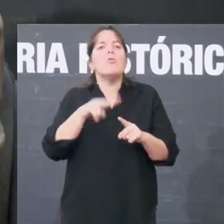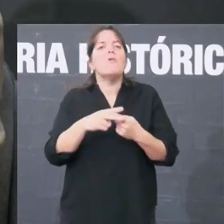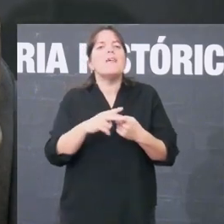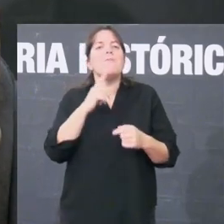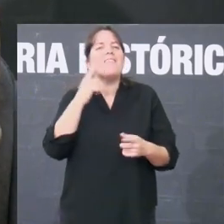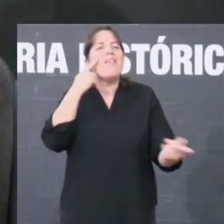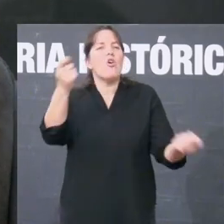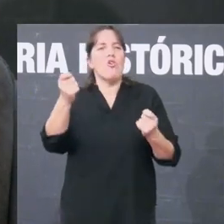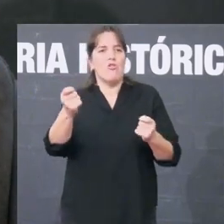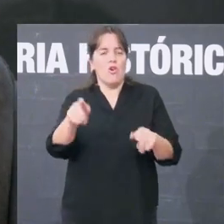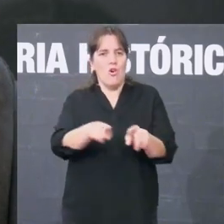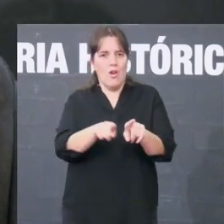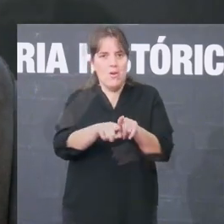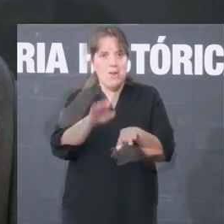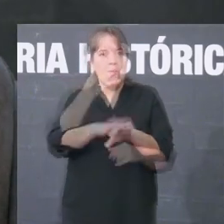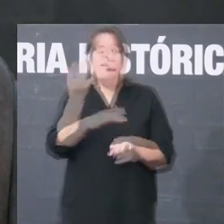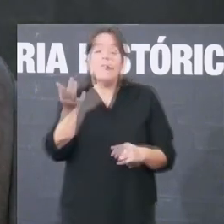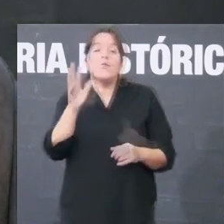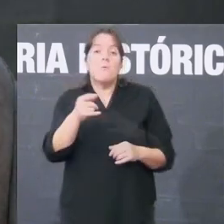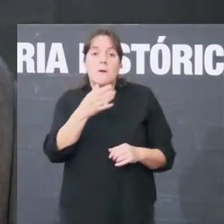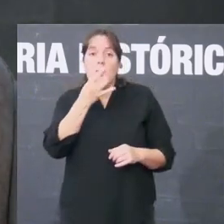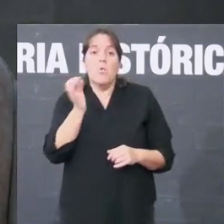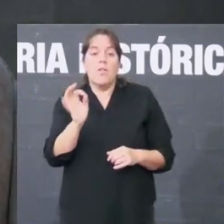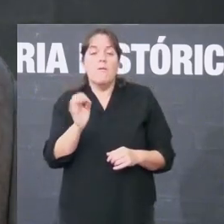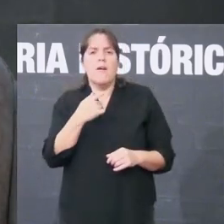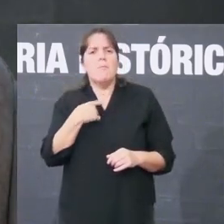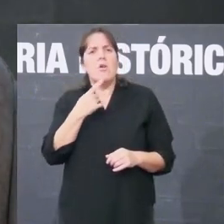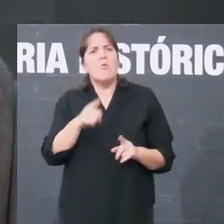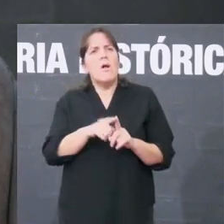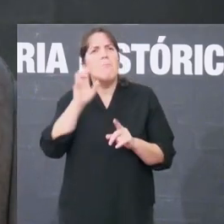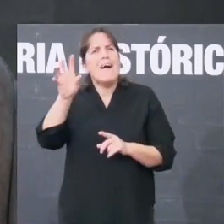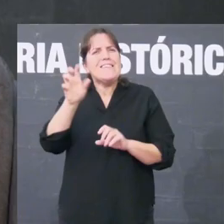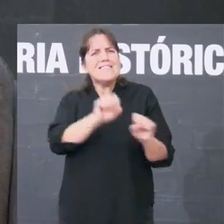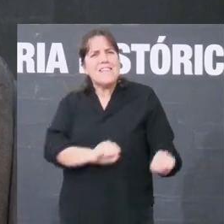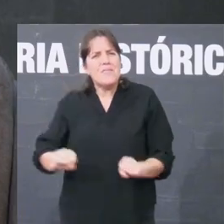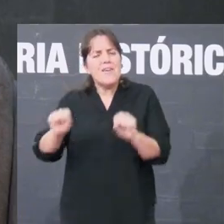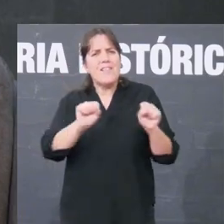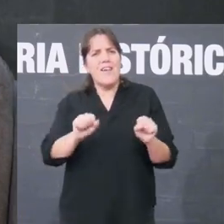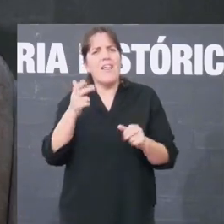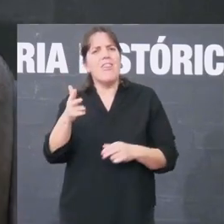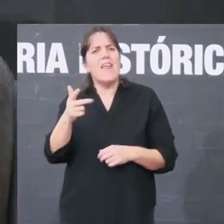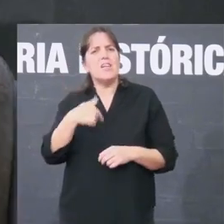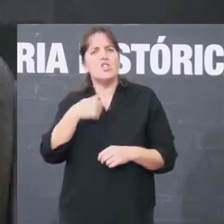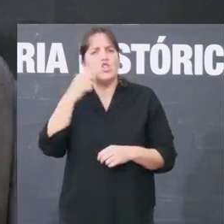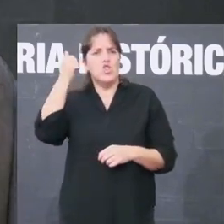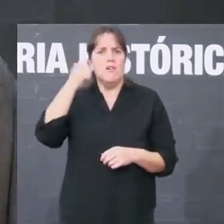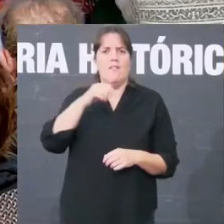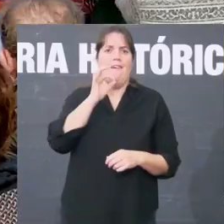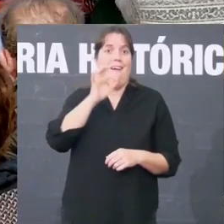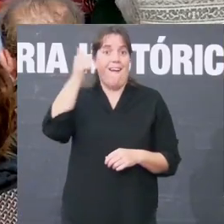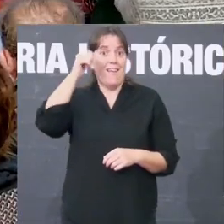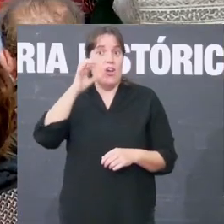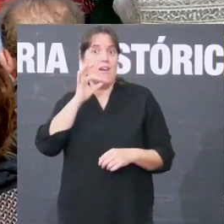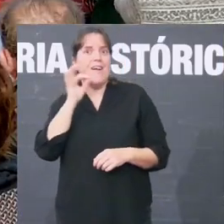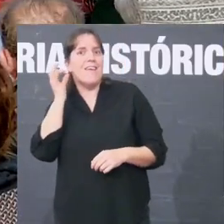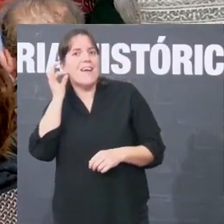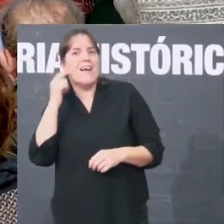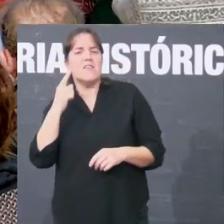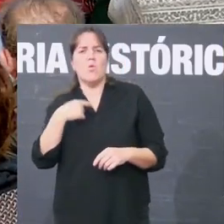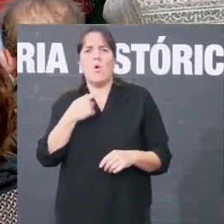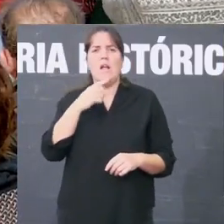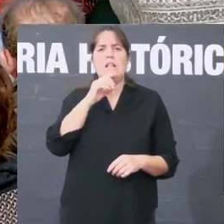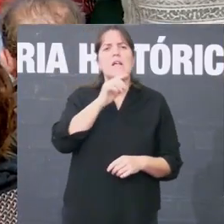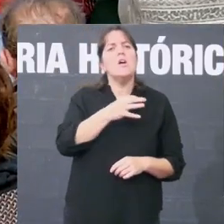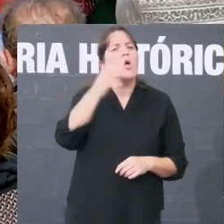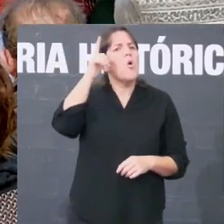caso, para seguir manténdose no poder e donde están. Defender o dereito das galegas e dos galegos, no noso caso, do povo catalán ou do povo vasco, a decidir o